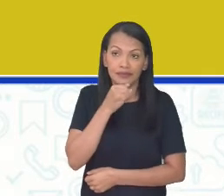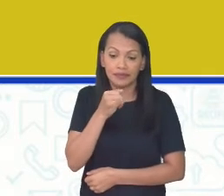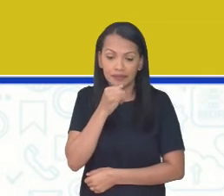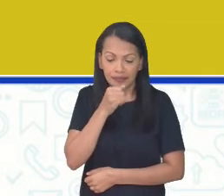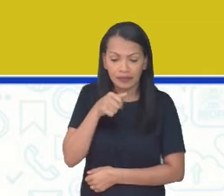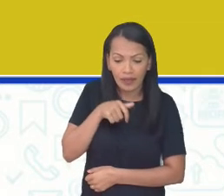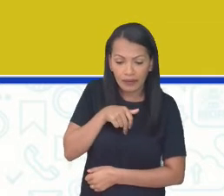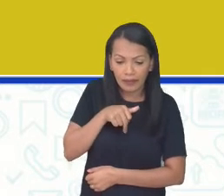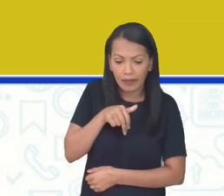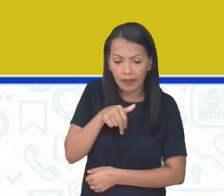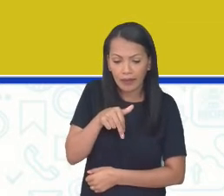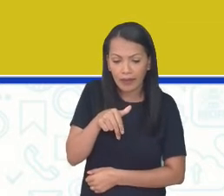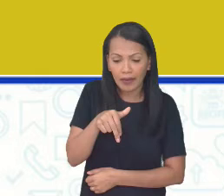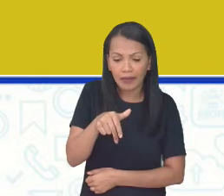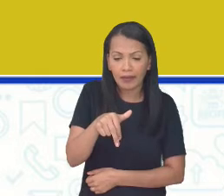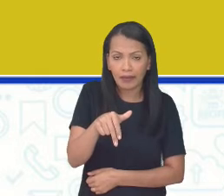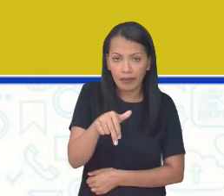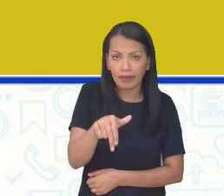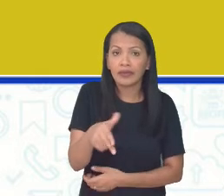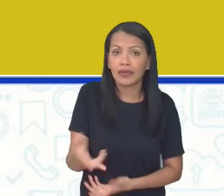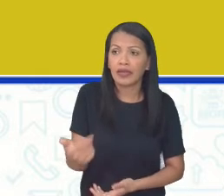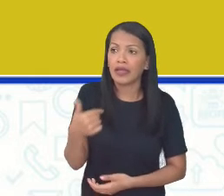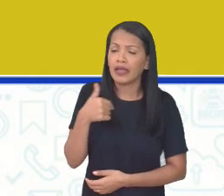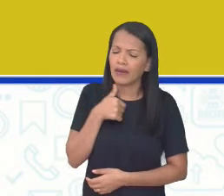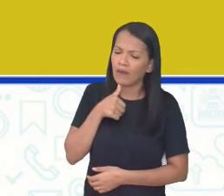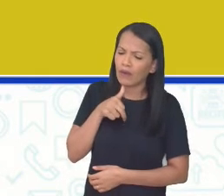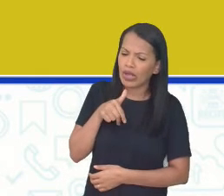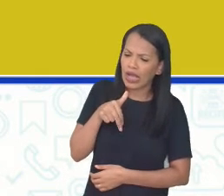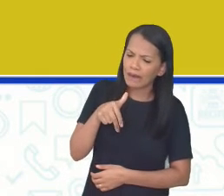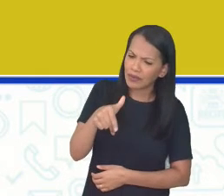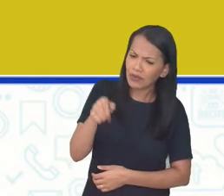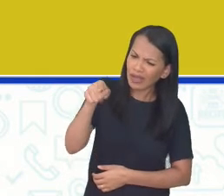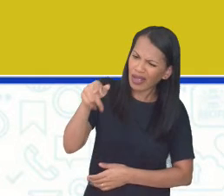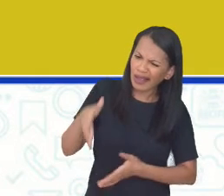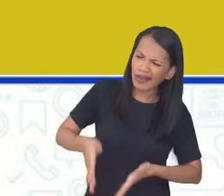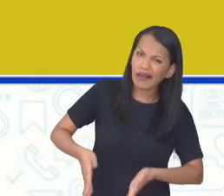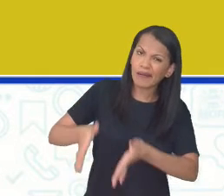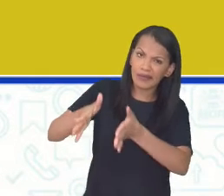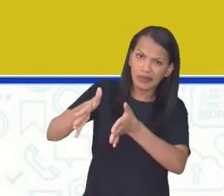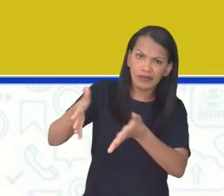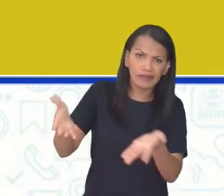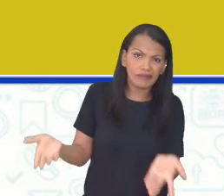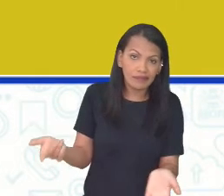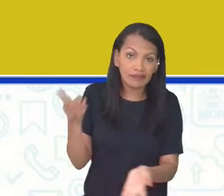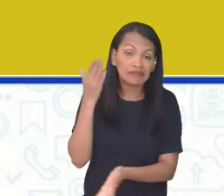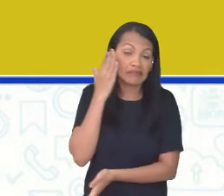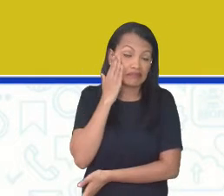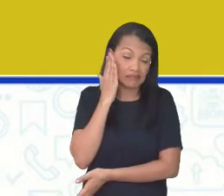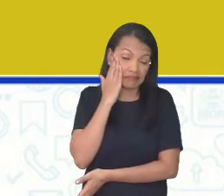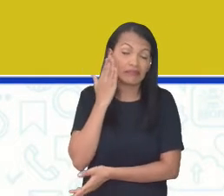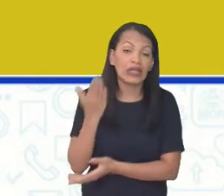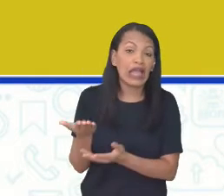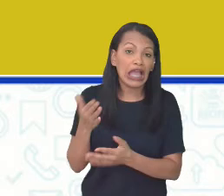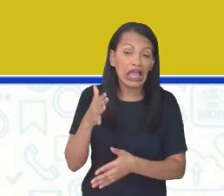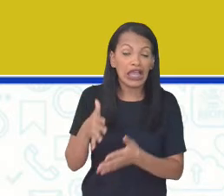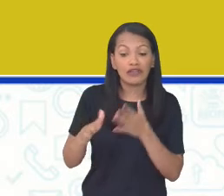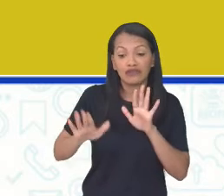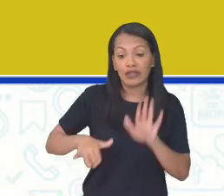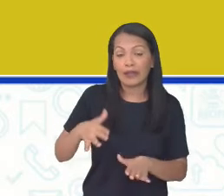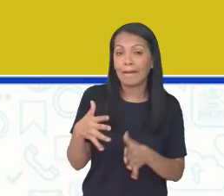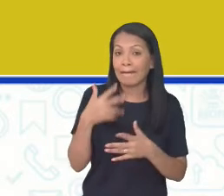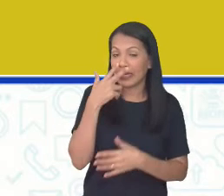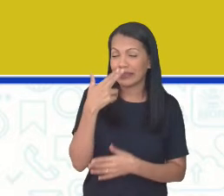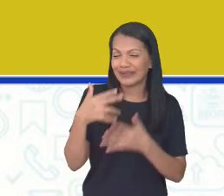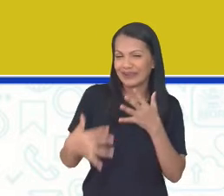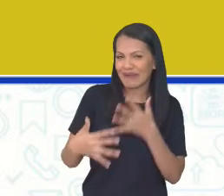caminho naquele caminho, né? Eu caminho verbo primeiro, substantivo depois. Então, vamos lá.